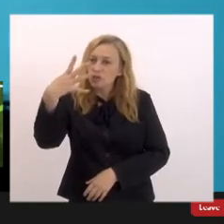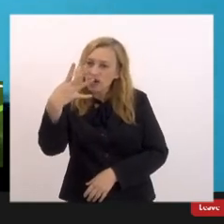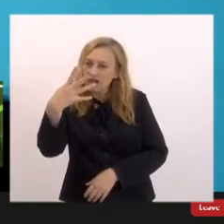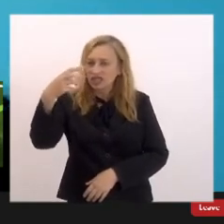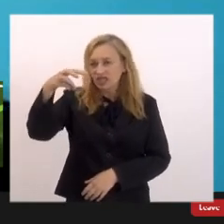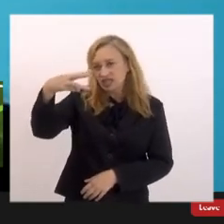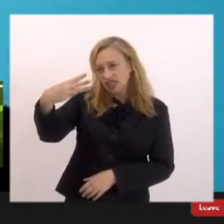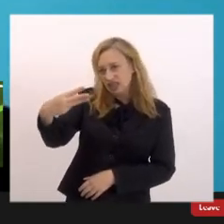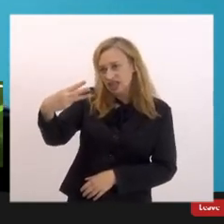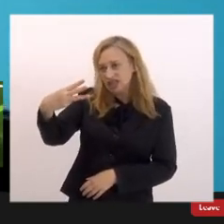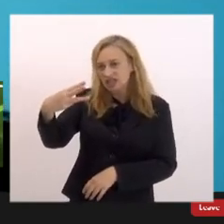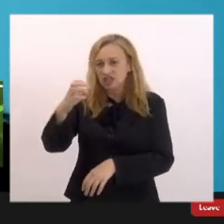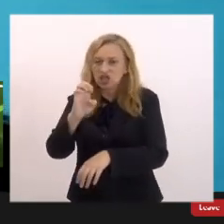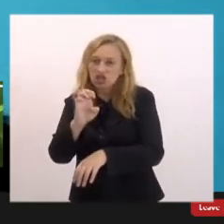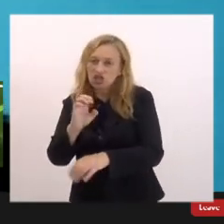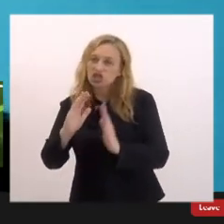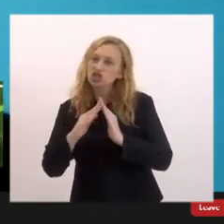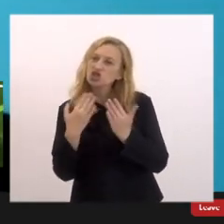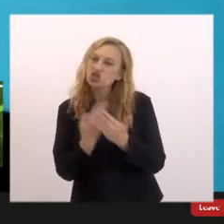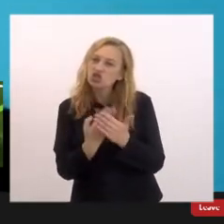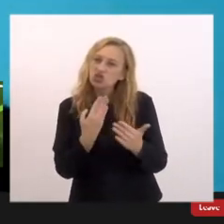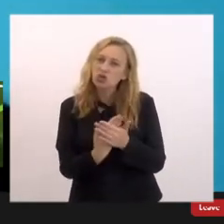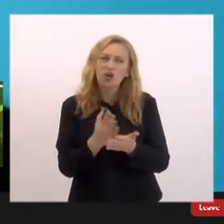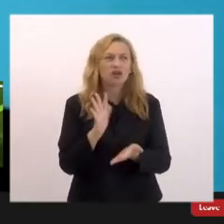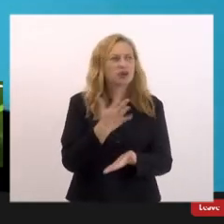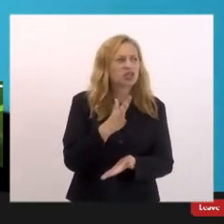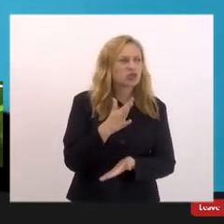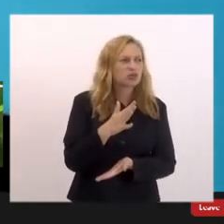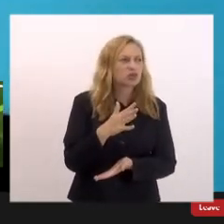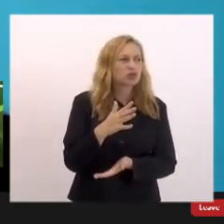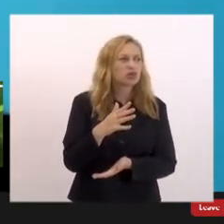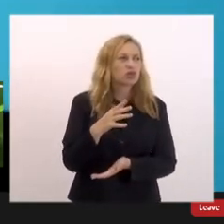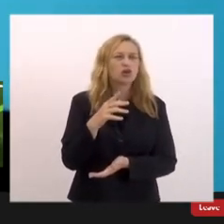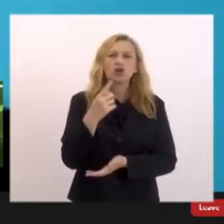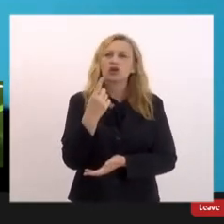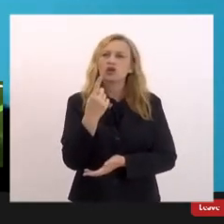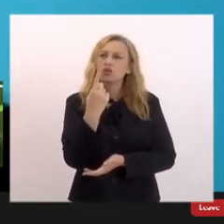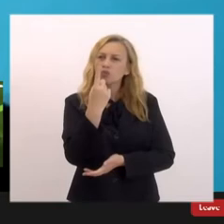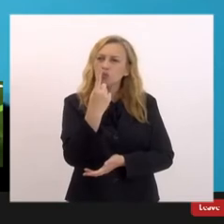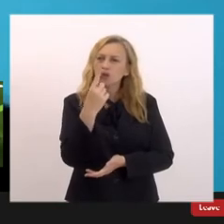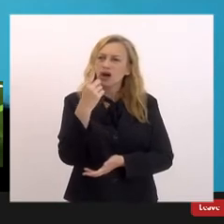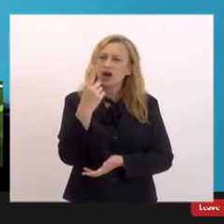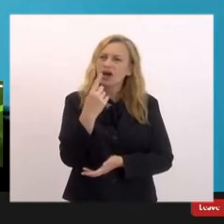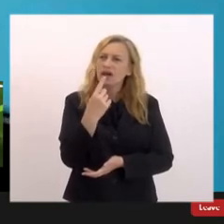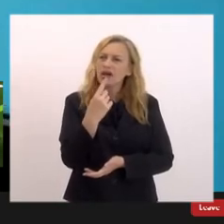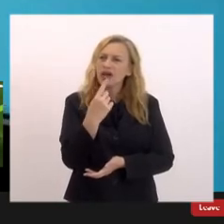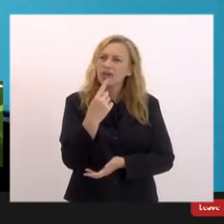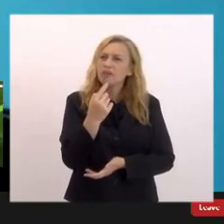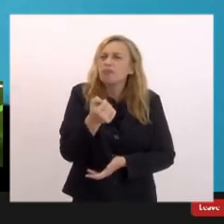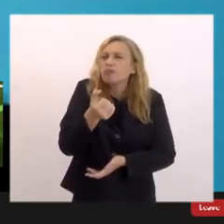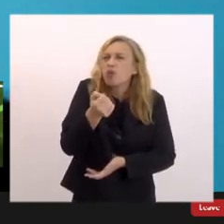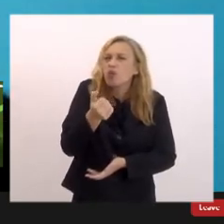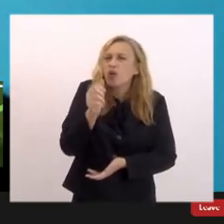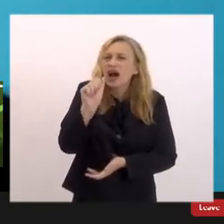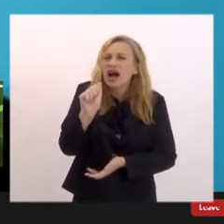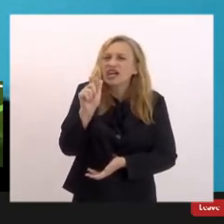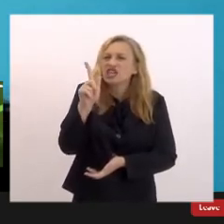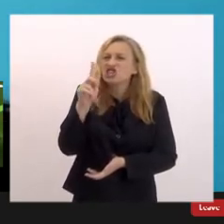algo perto de 1.200 agentes, a gente não tem nem mesmo um agente por escola no município do Rio, e a gente tem